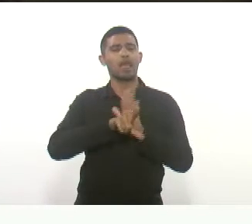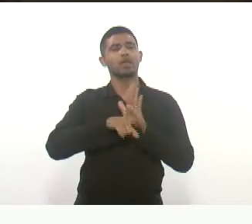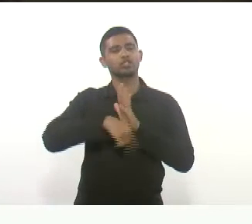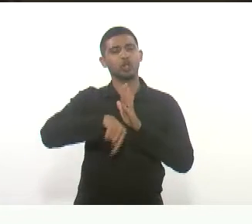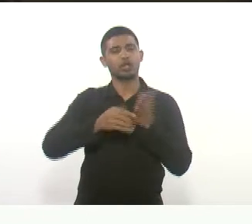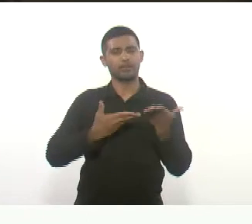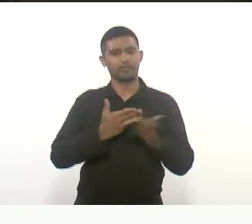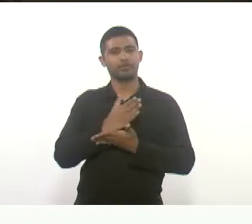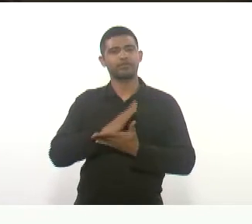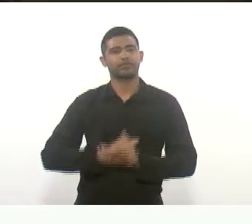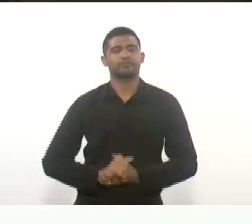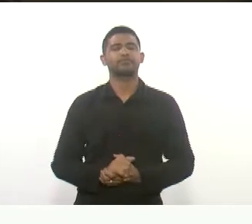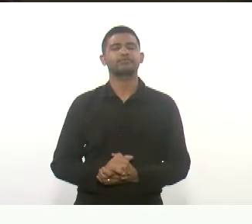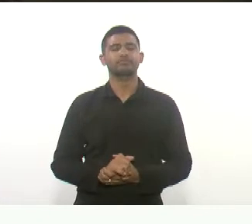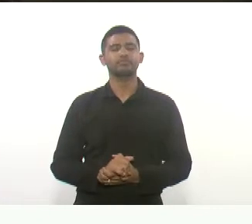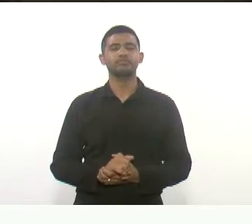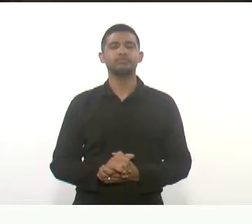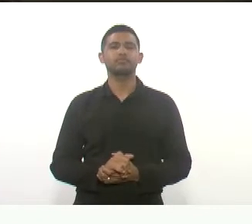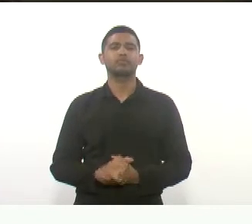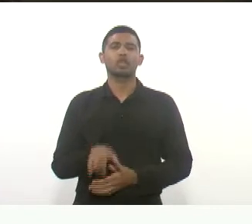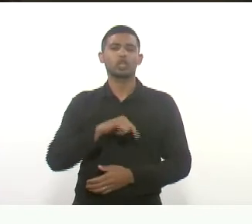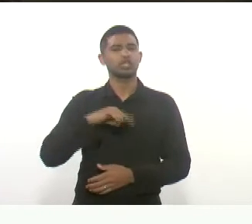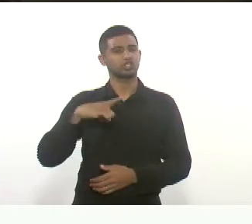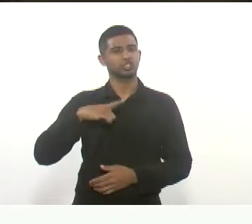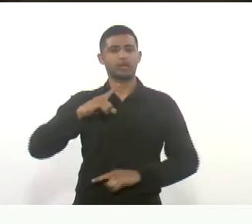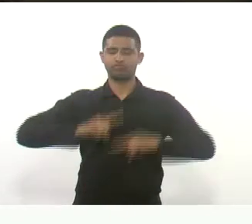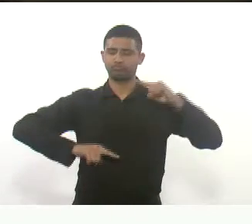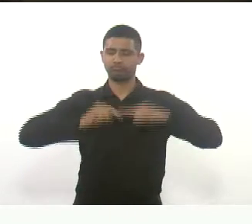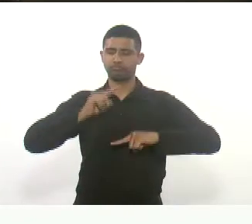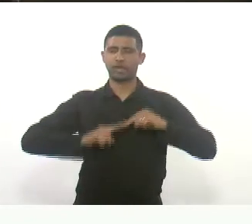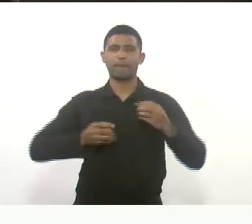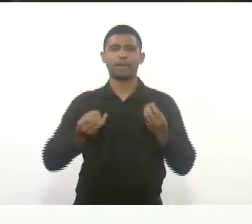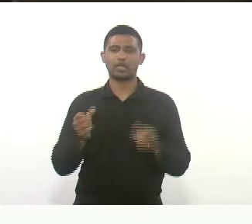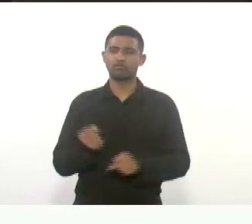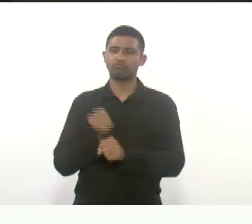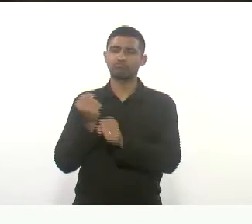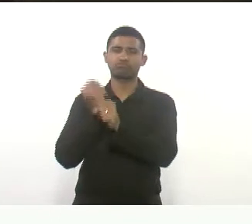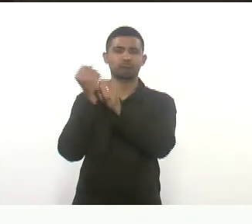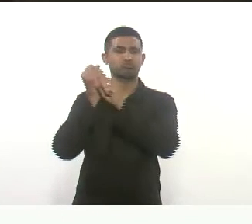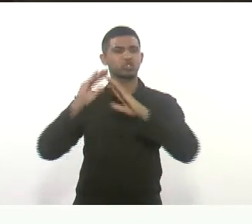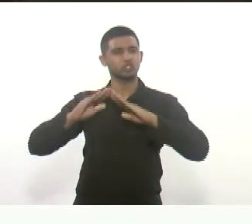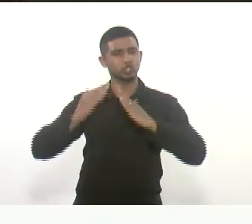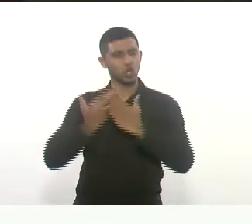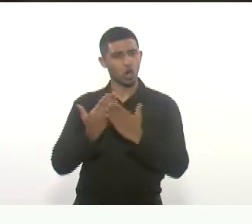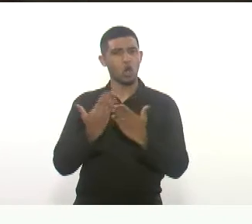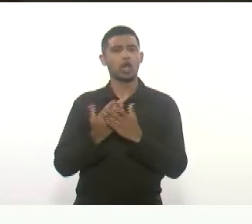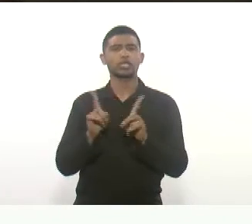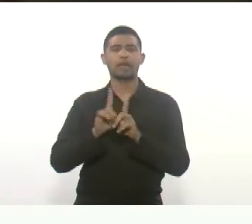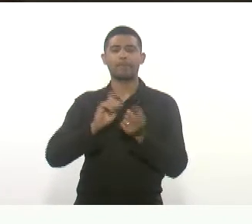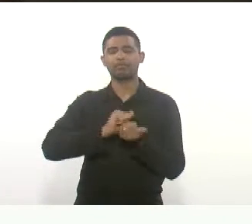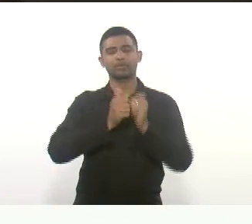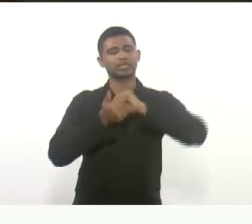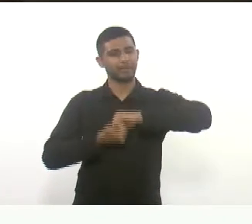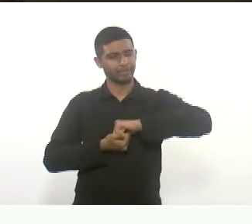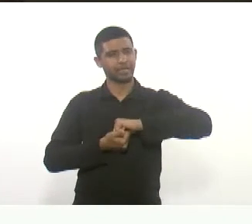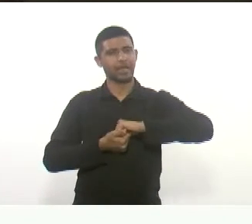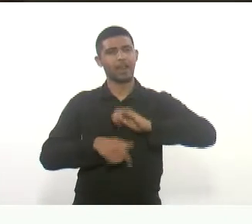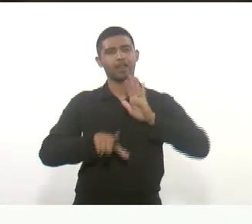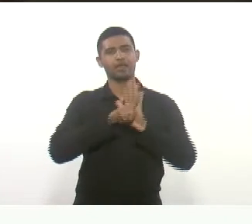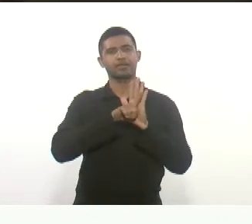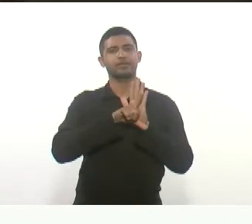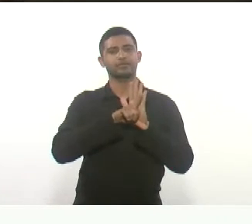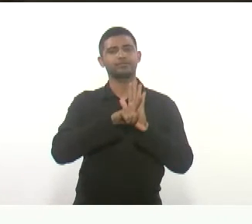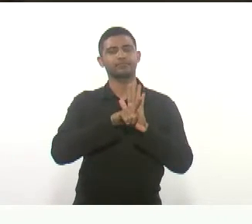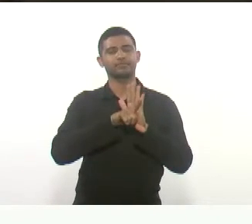aprovou, a lei, a gente tivesse recursos para construir as escolas, para se adequar à lei. E